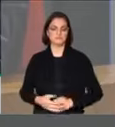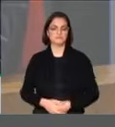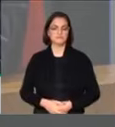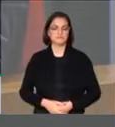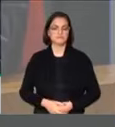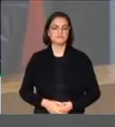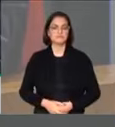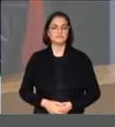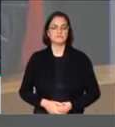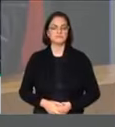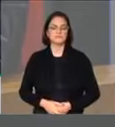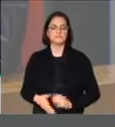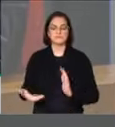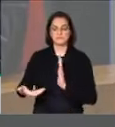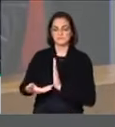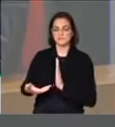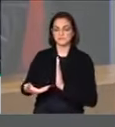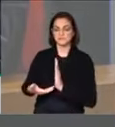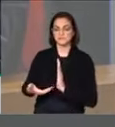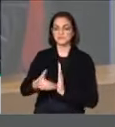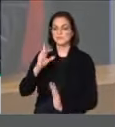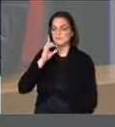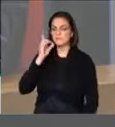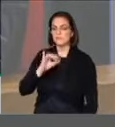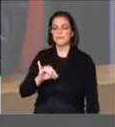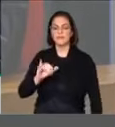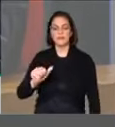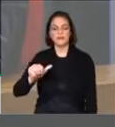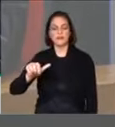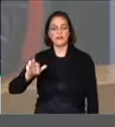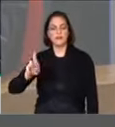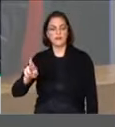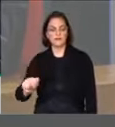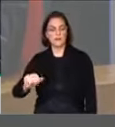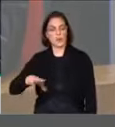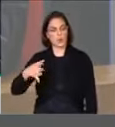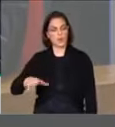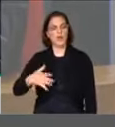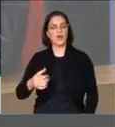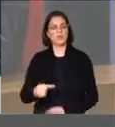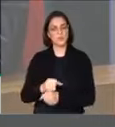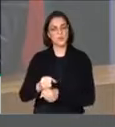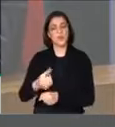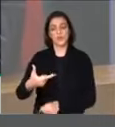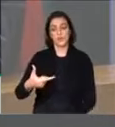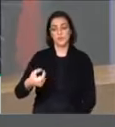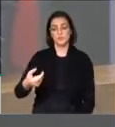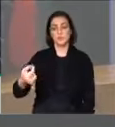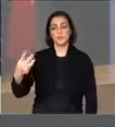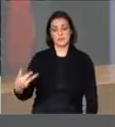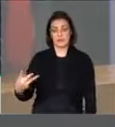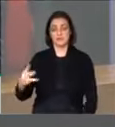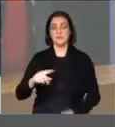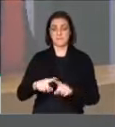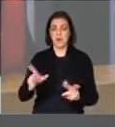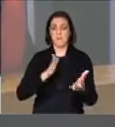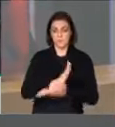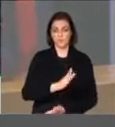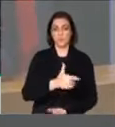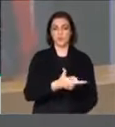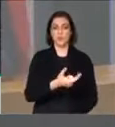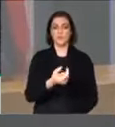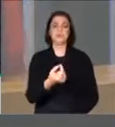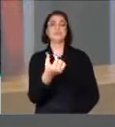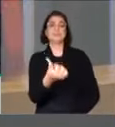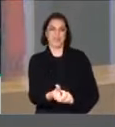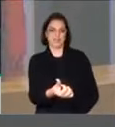a coragem da Yara de apresentar este projeto no ano de 2003, que só foi aprovado em